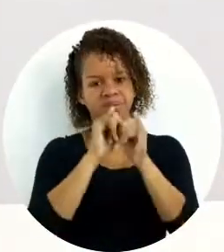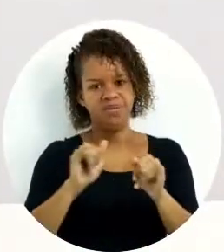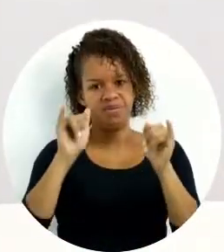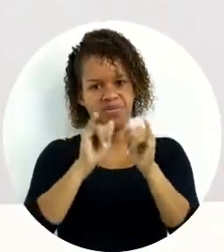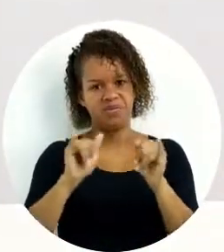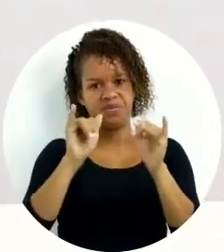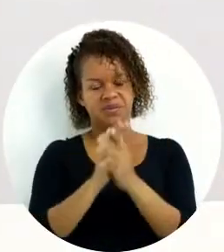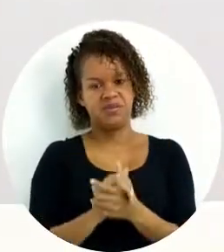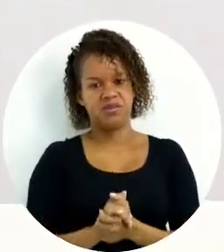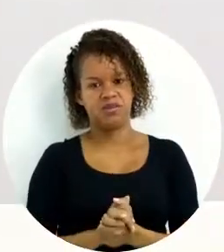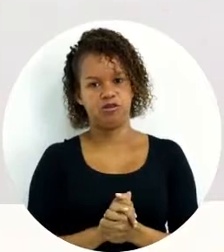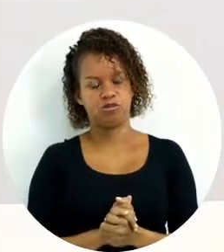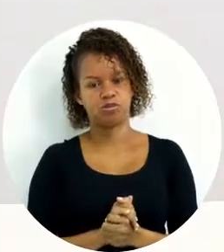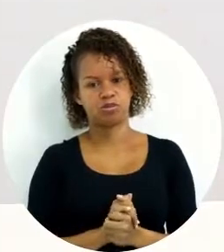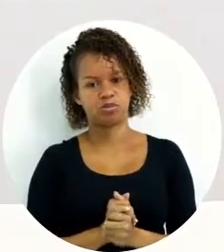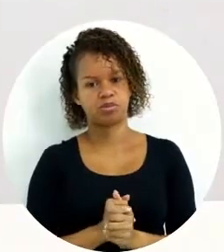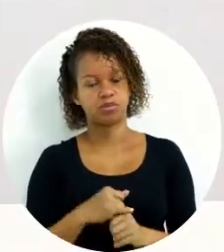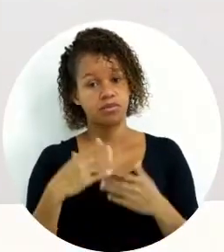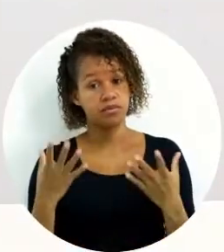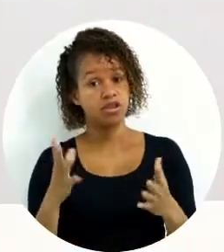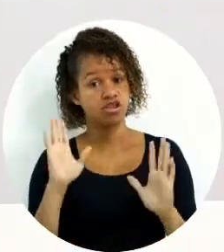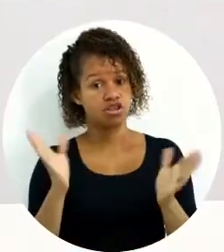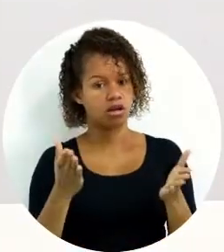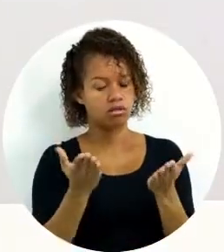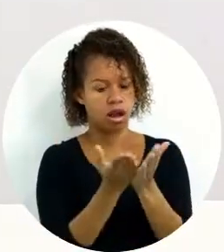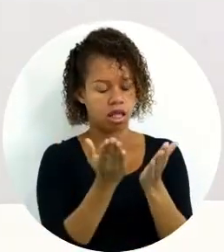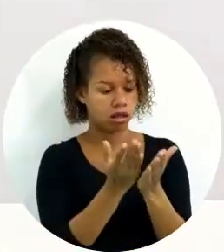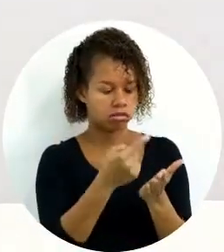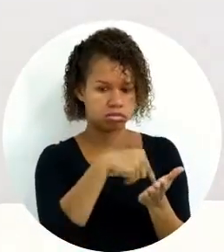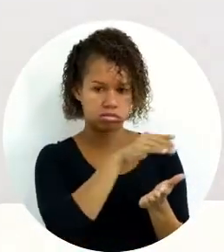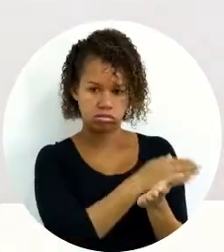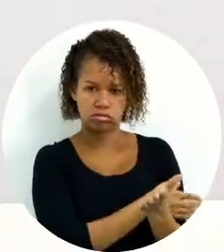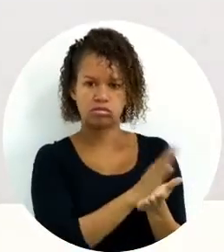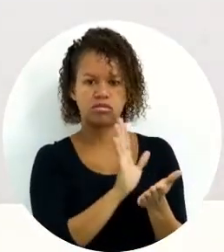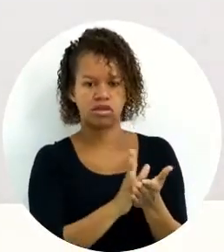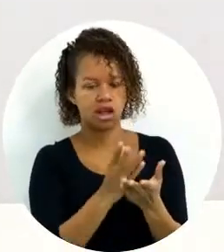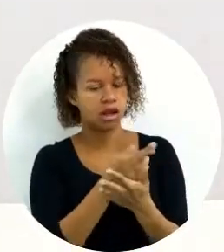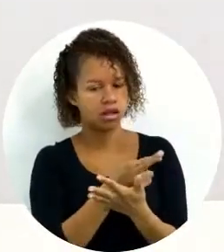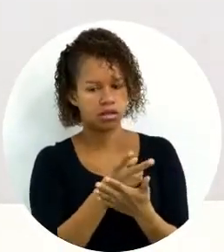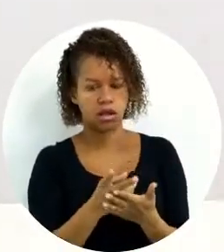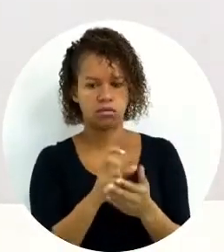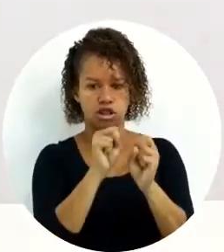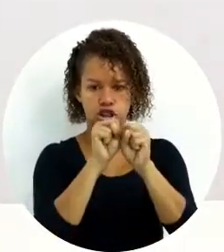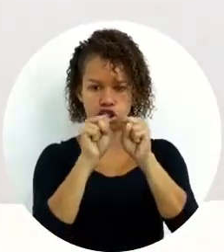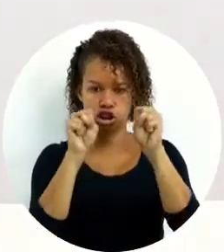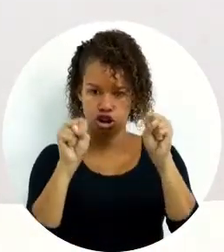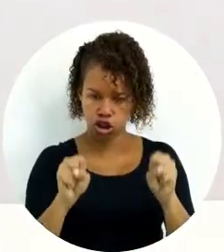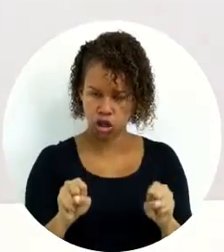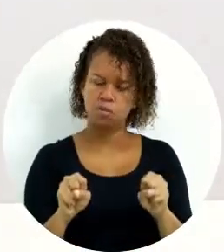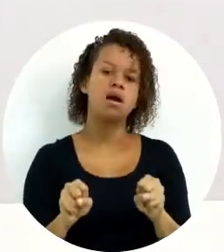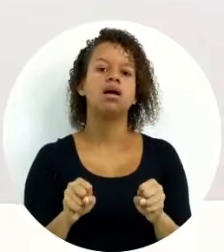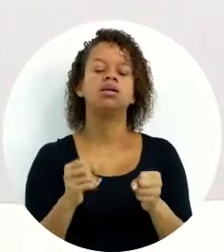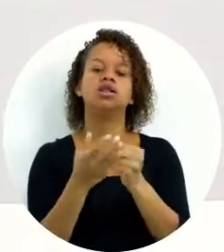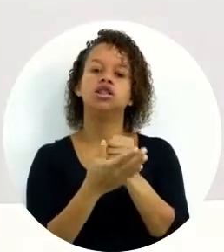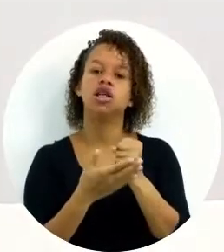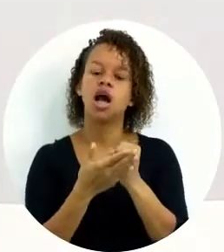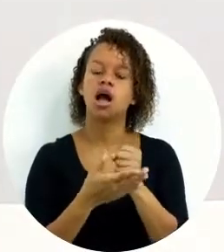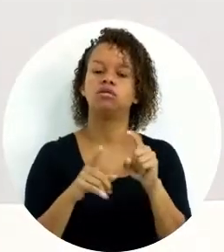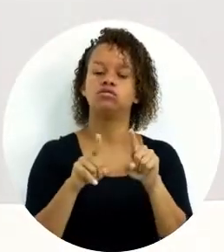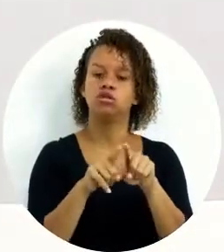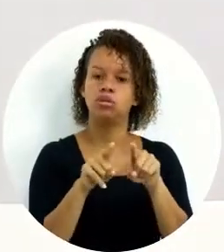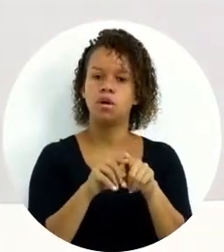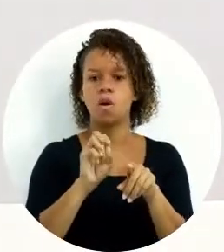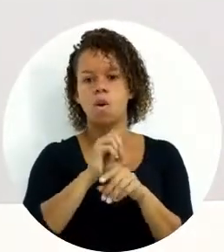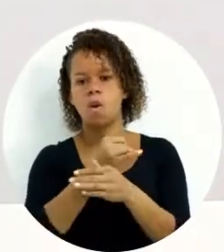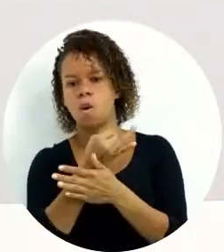utilizando operadores lógicos. Claro que, como foi destacado no caderno, a gente tem isso tanto em sistemas em bases de dados,